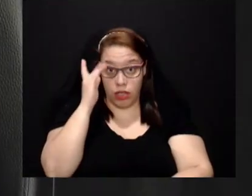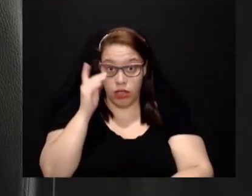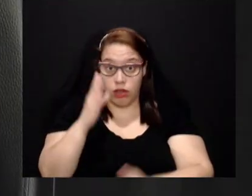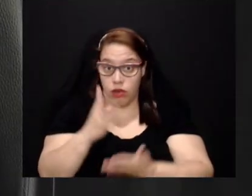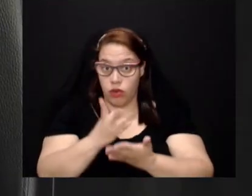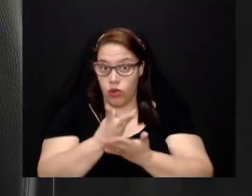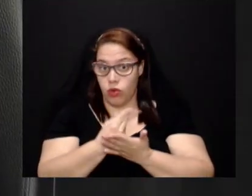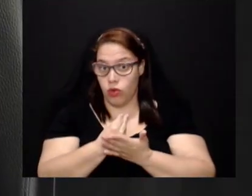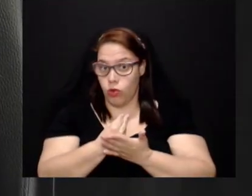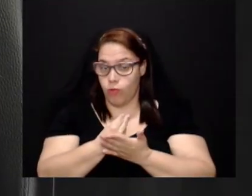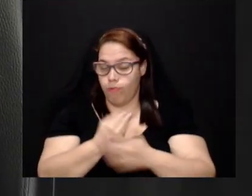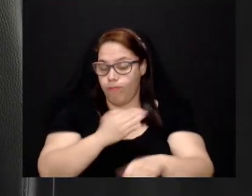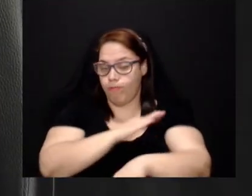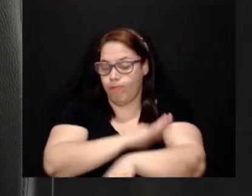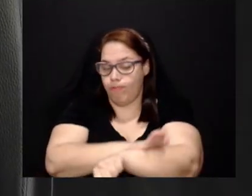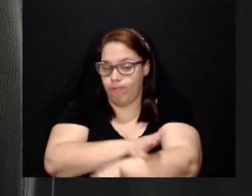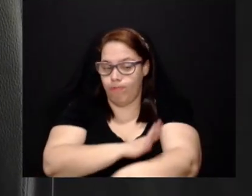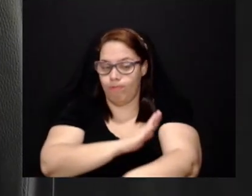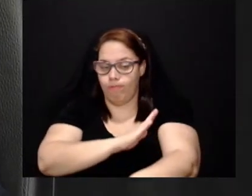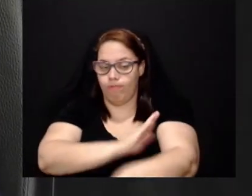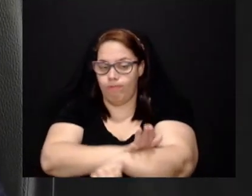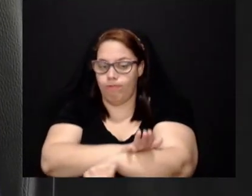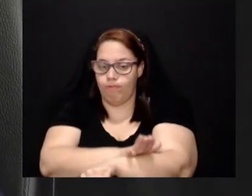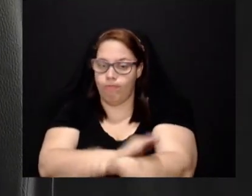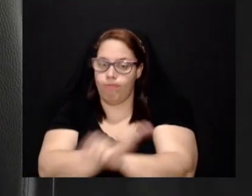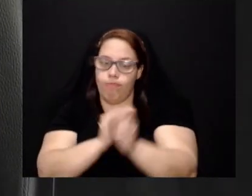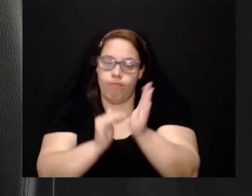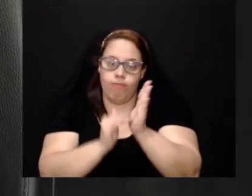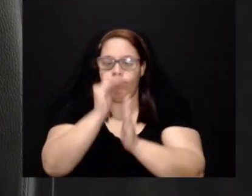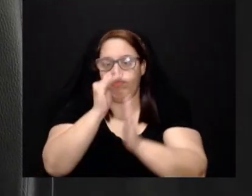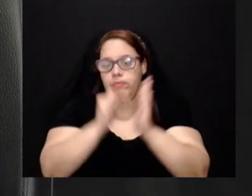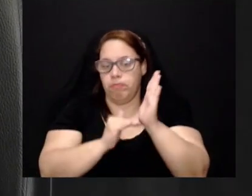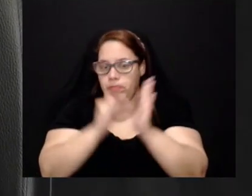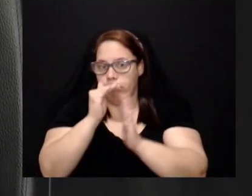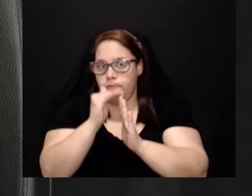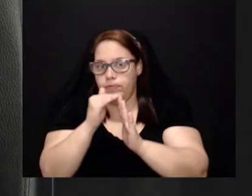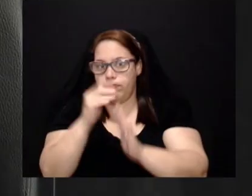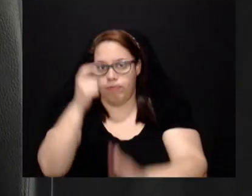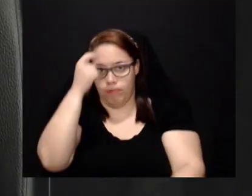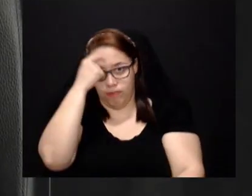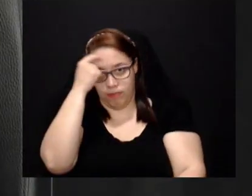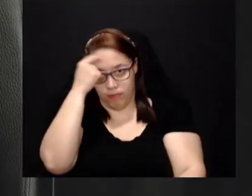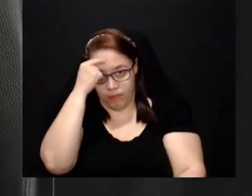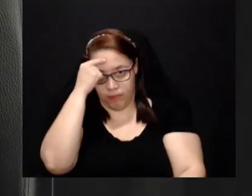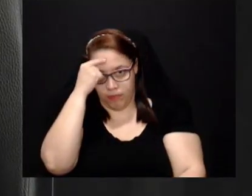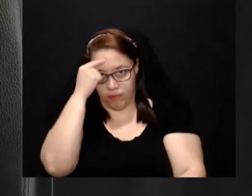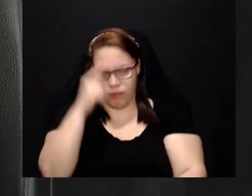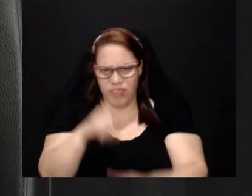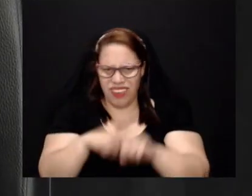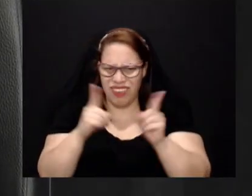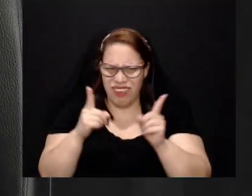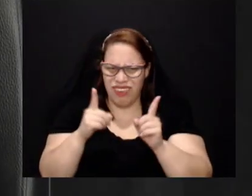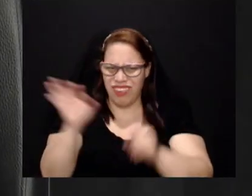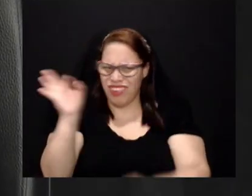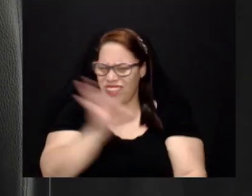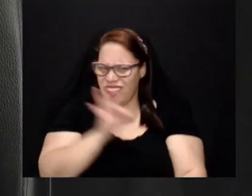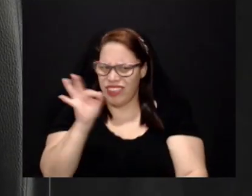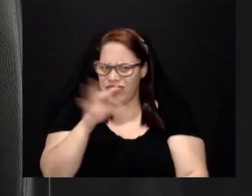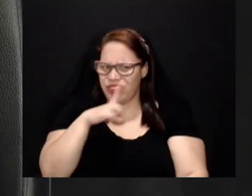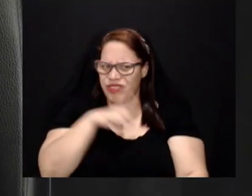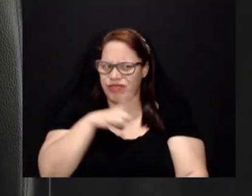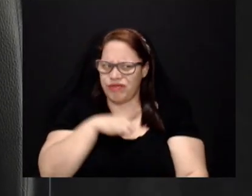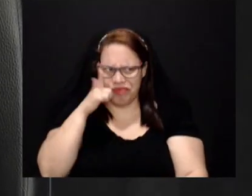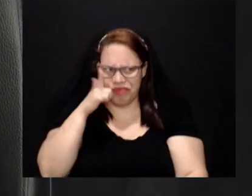todo mundo, claro, existe um nível em que a pessoa não está consciente, talvez precise de um toque. Mas a maioria das pessoas, elas têm condições de